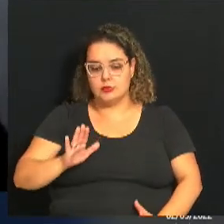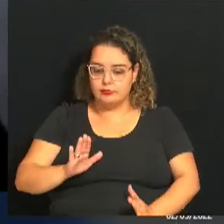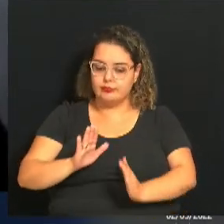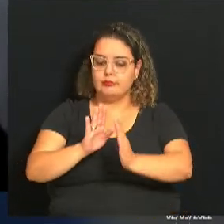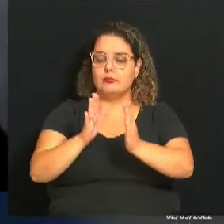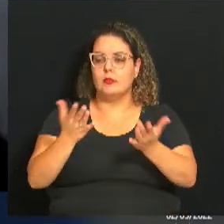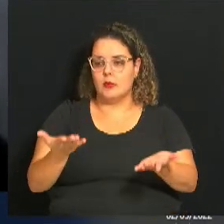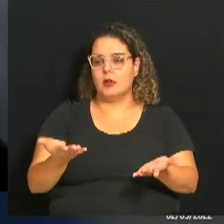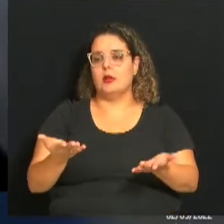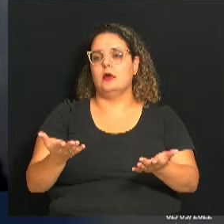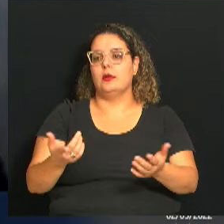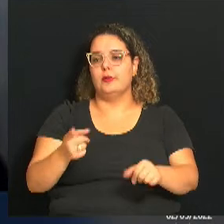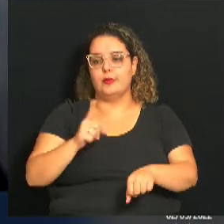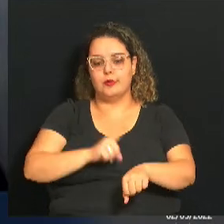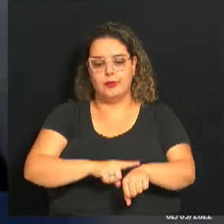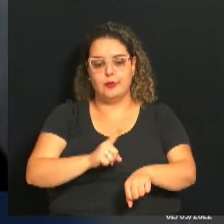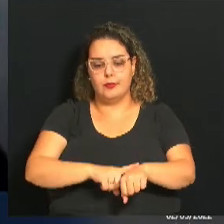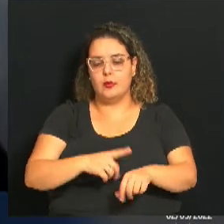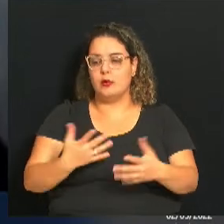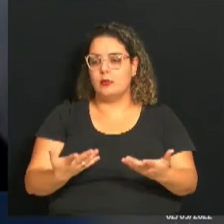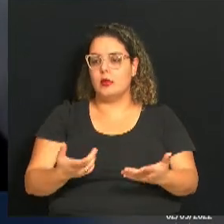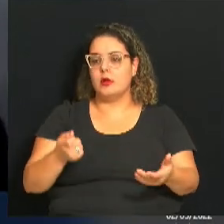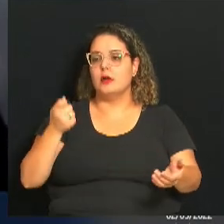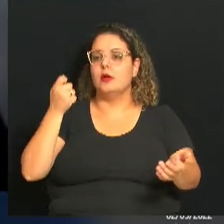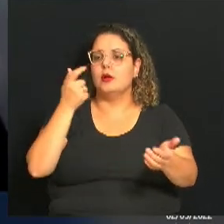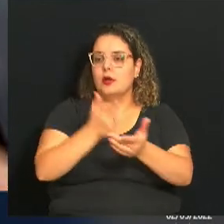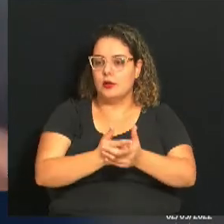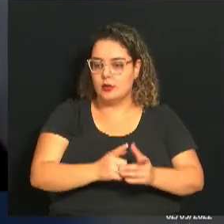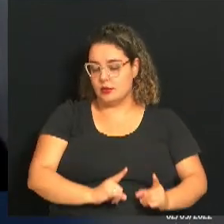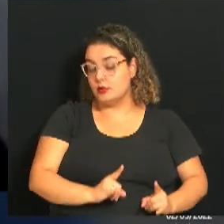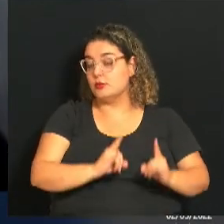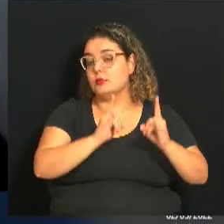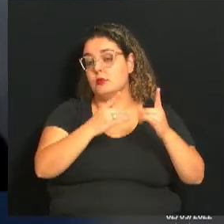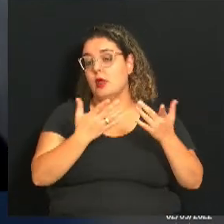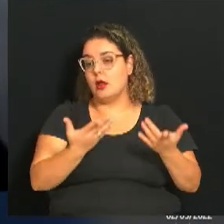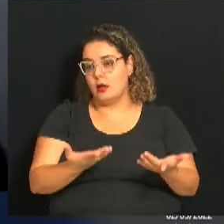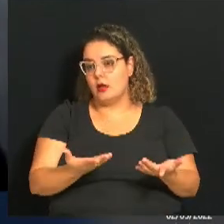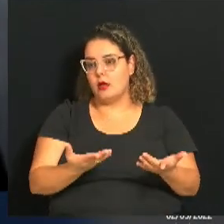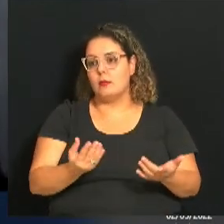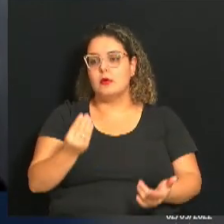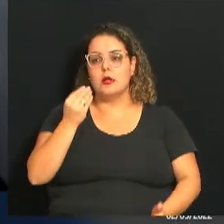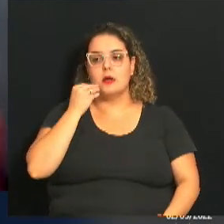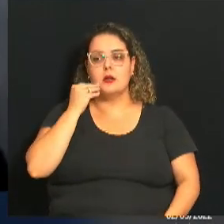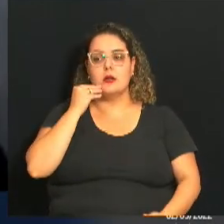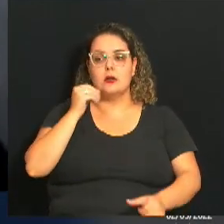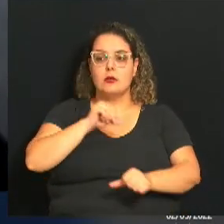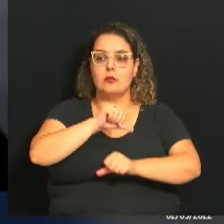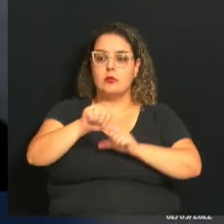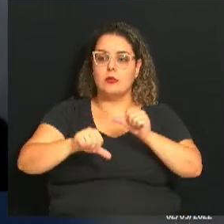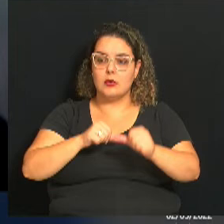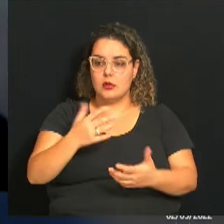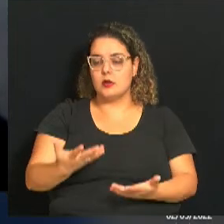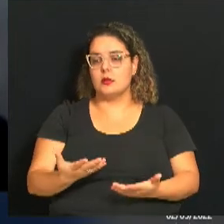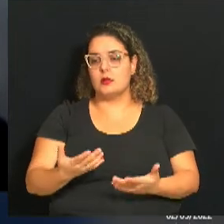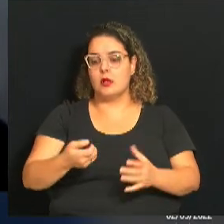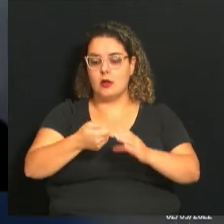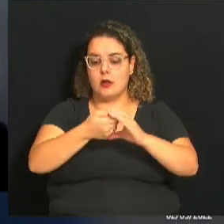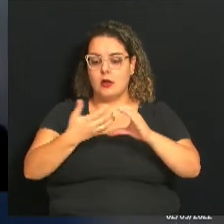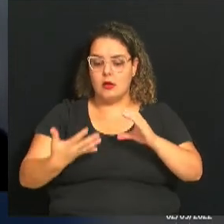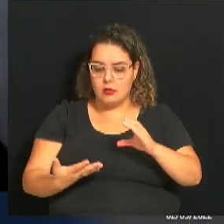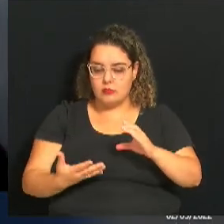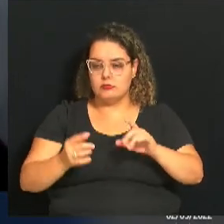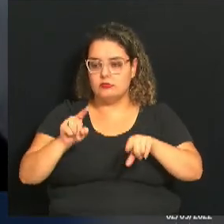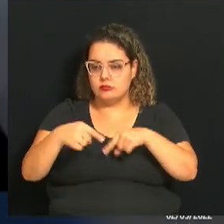na hora de comprar esse prédio para tentar mudar a sua disposição e tentar dar uma outra